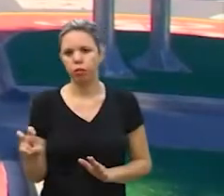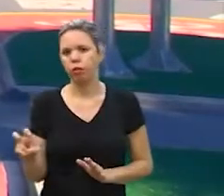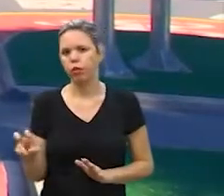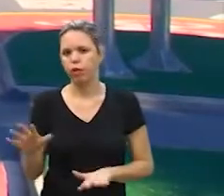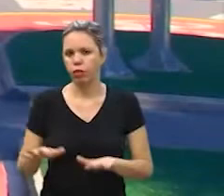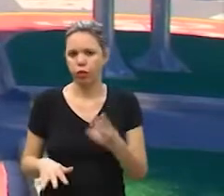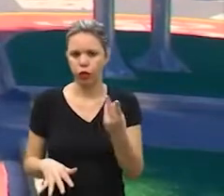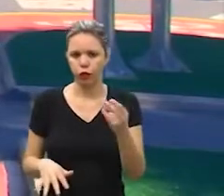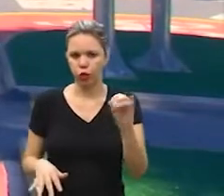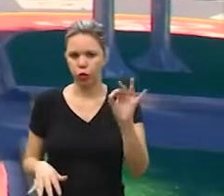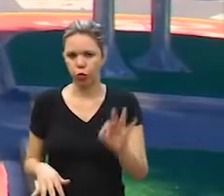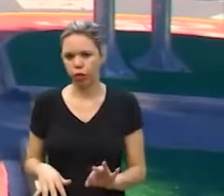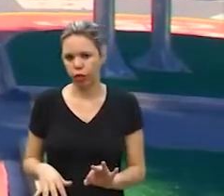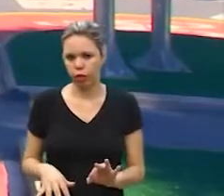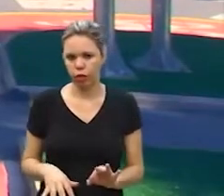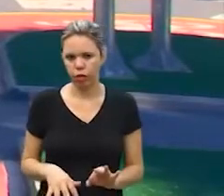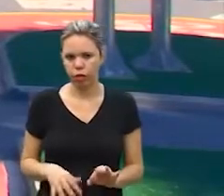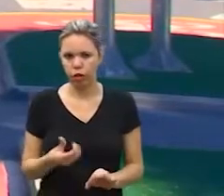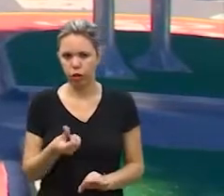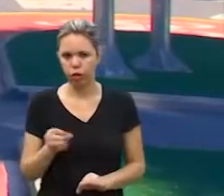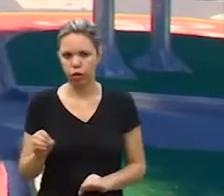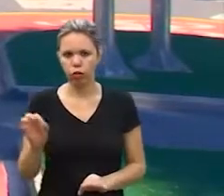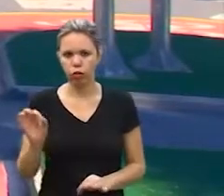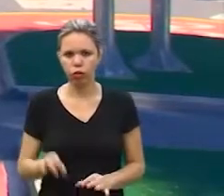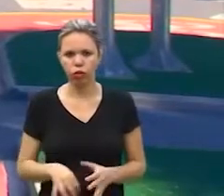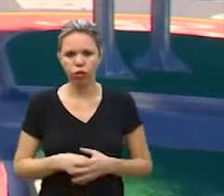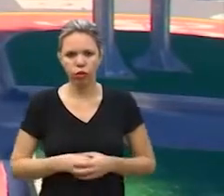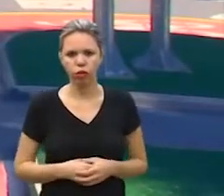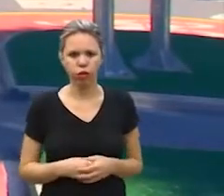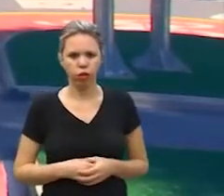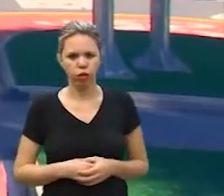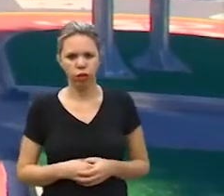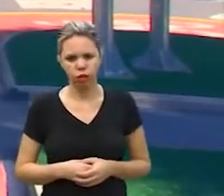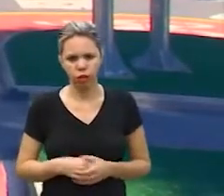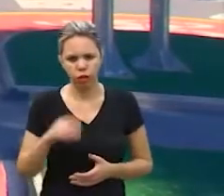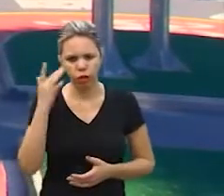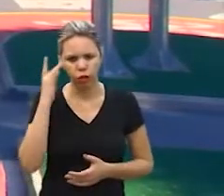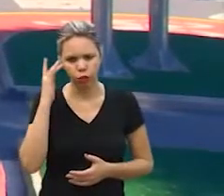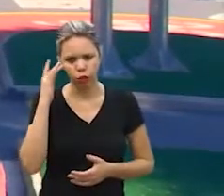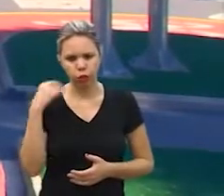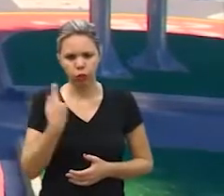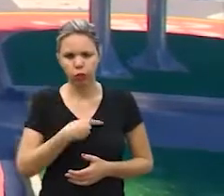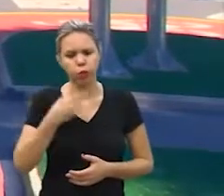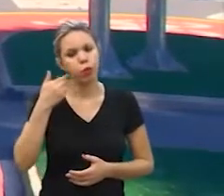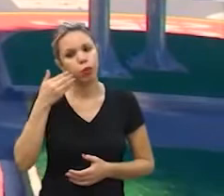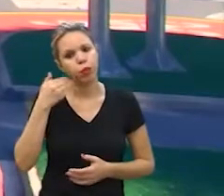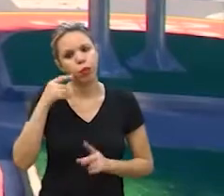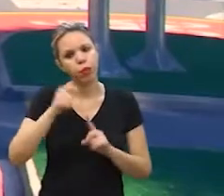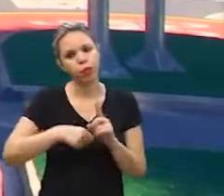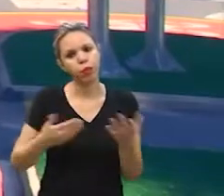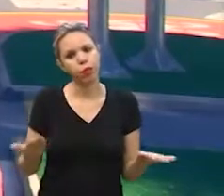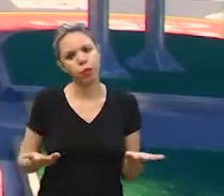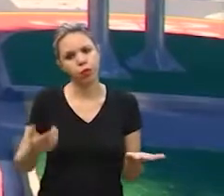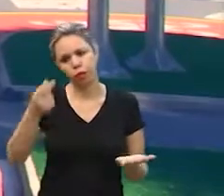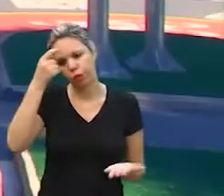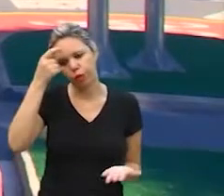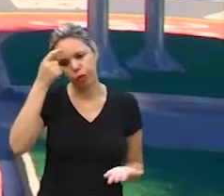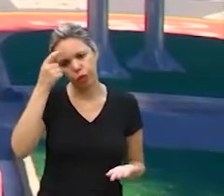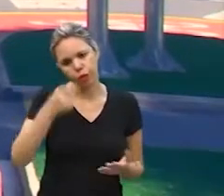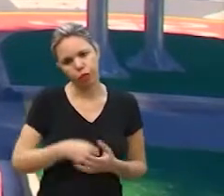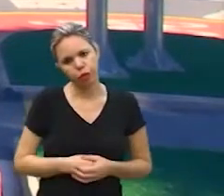15%, em alguns casos 20%, em outros casos 60%. Então, eu acho que nós temos que aproveitar esse mês